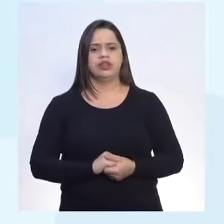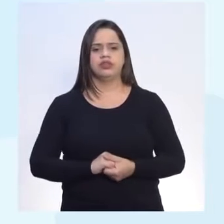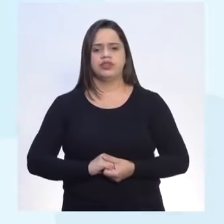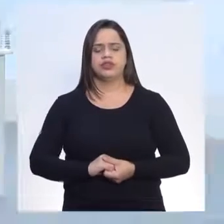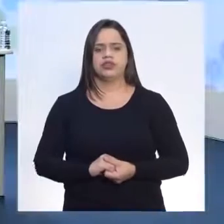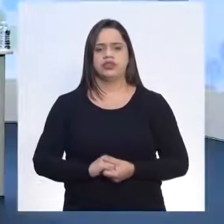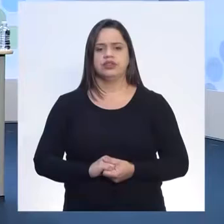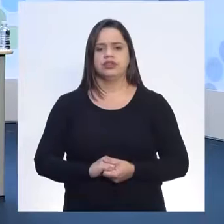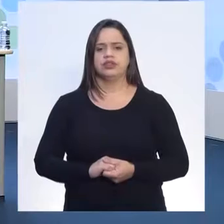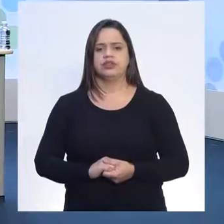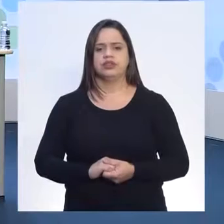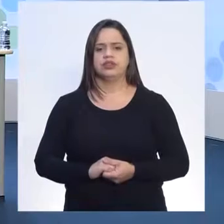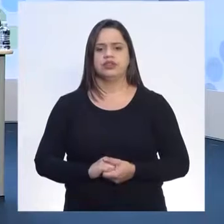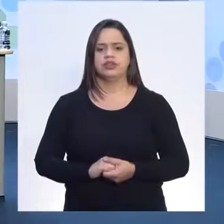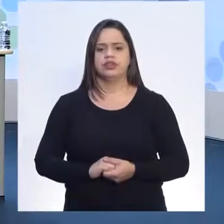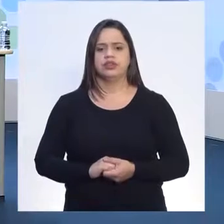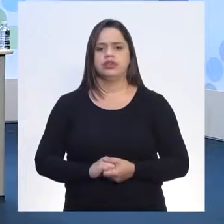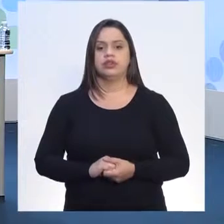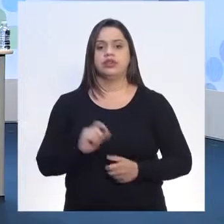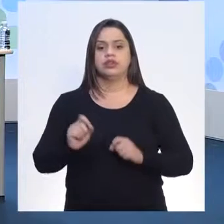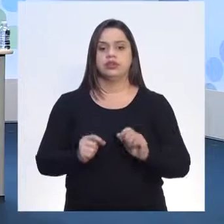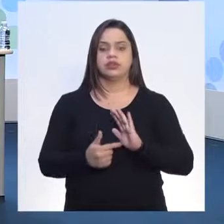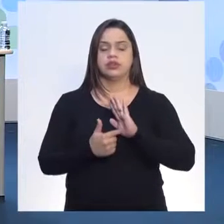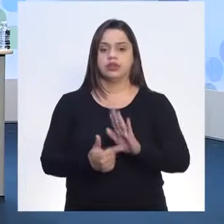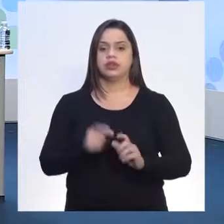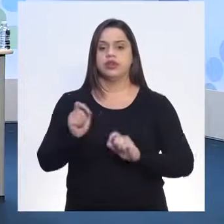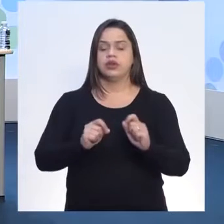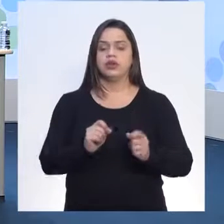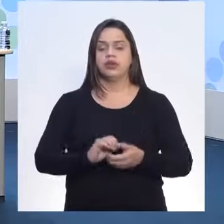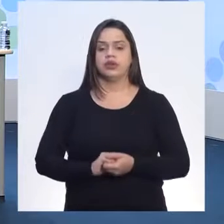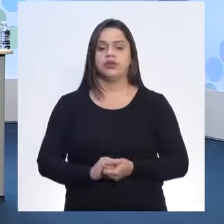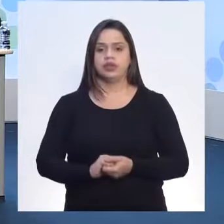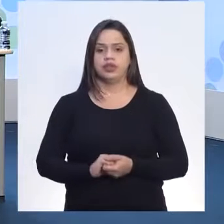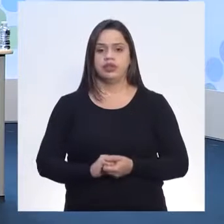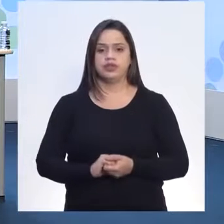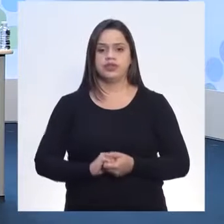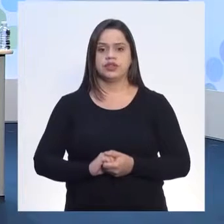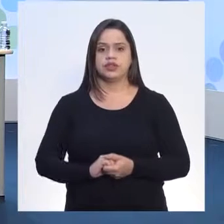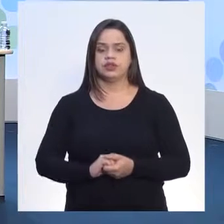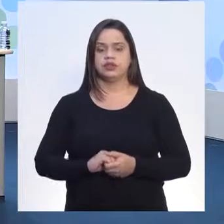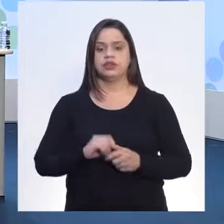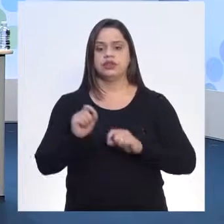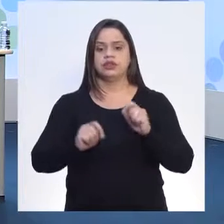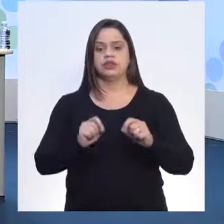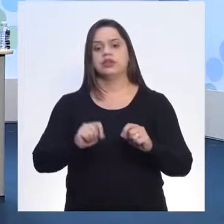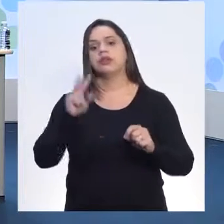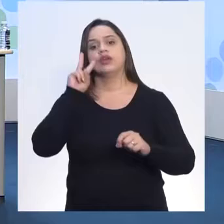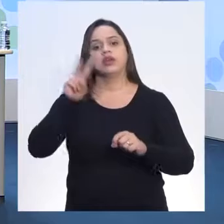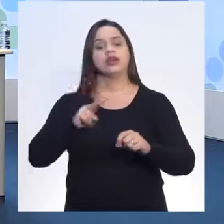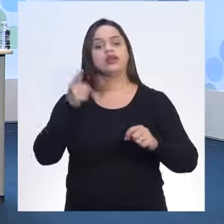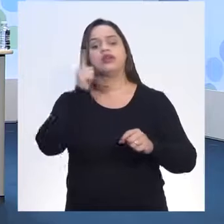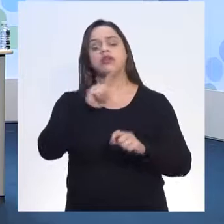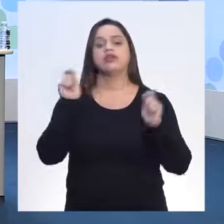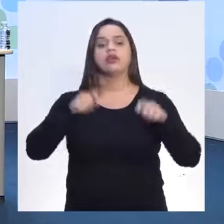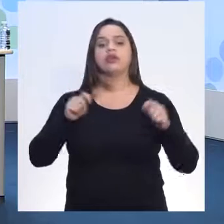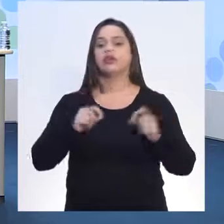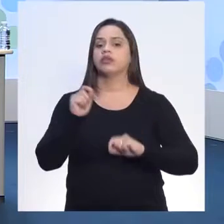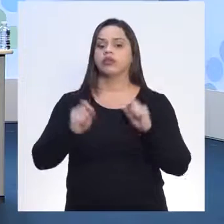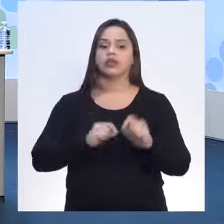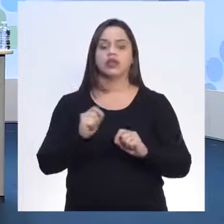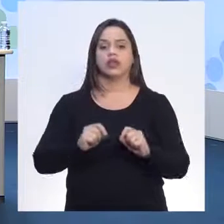da parte do pessoal aí, acho que a representação está bem clara. Mas assim, um pouquinho de calma,